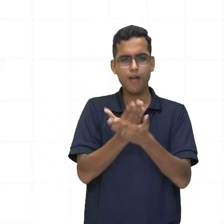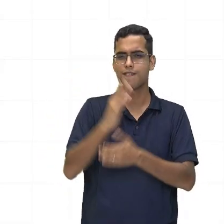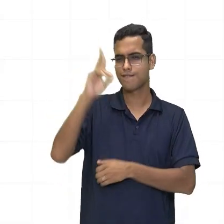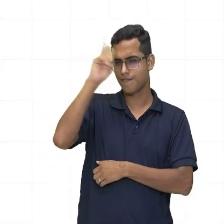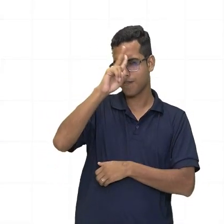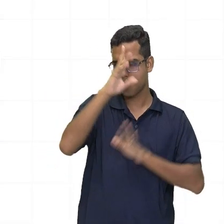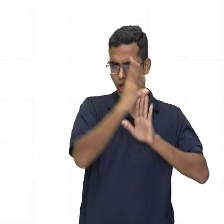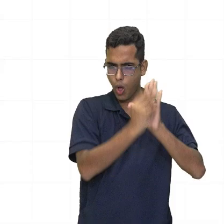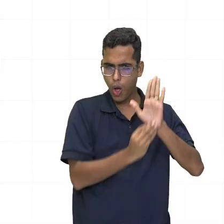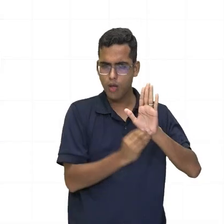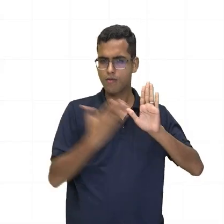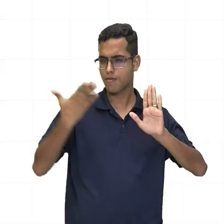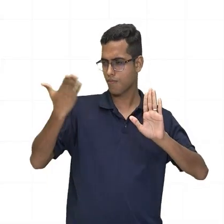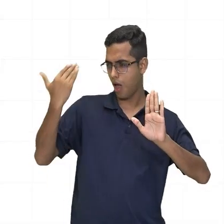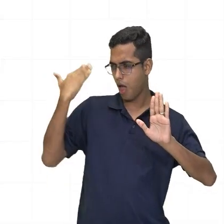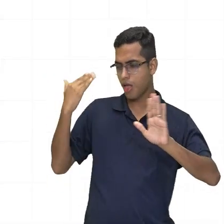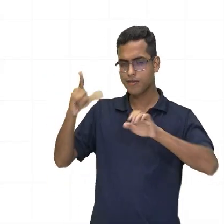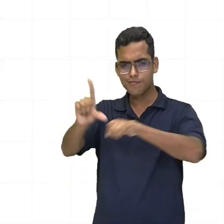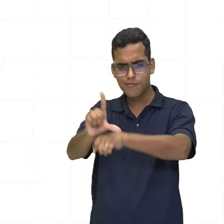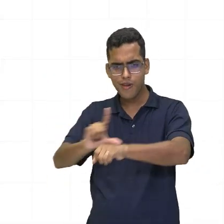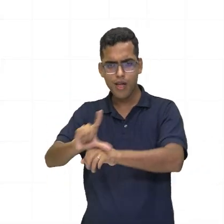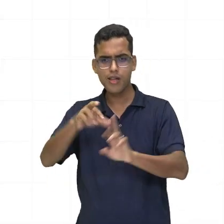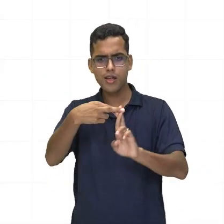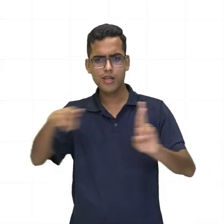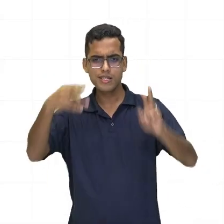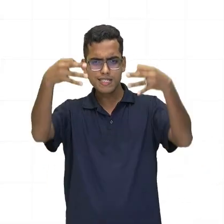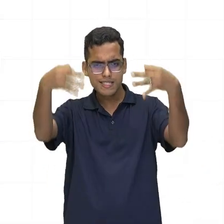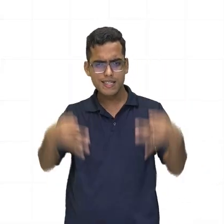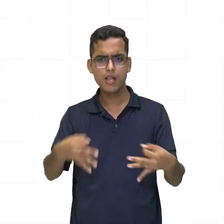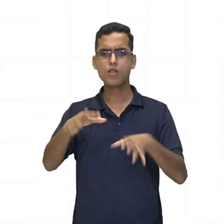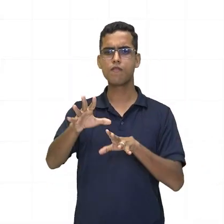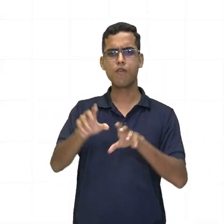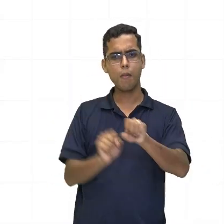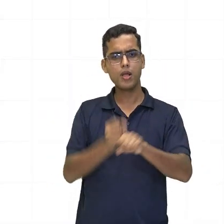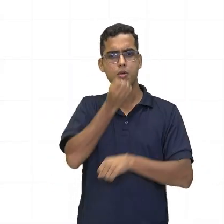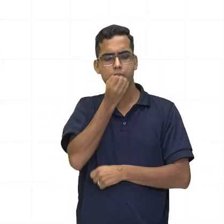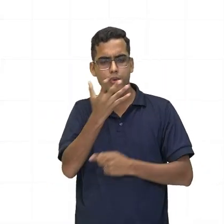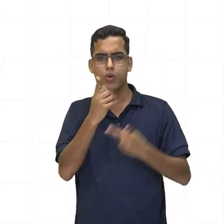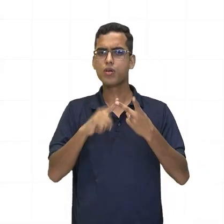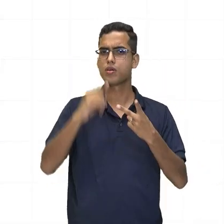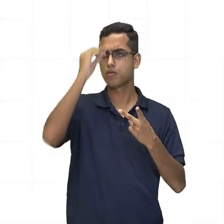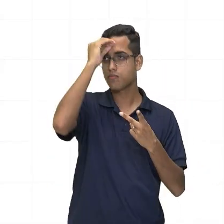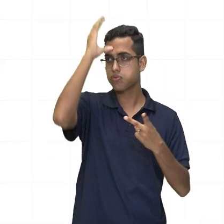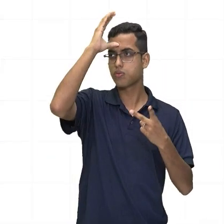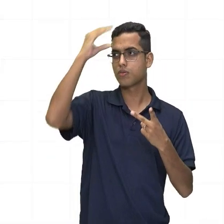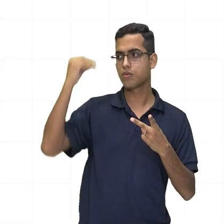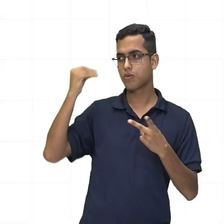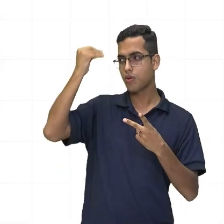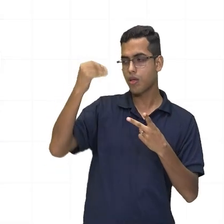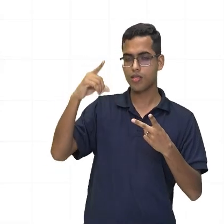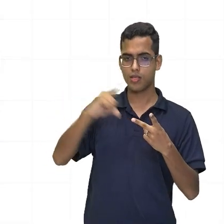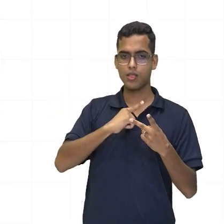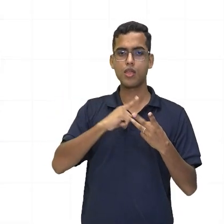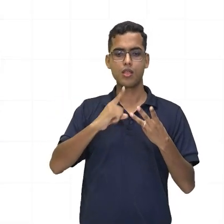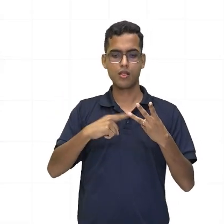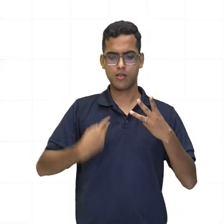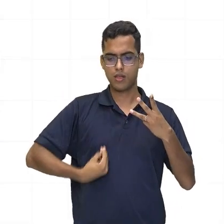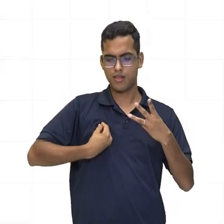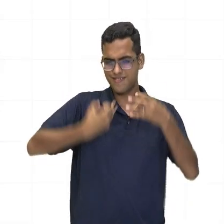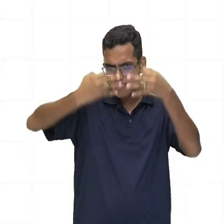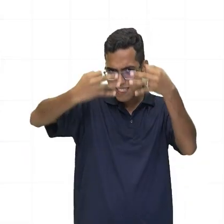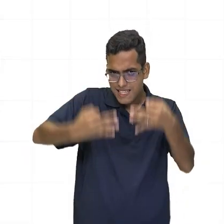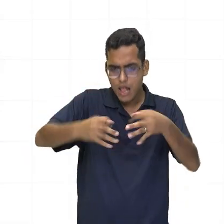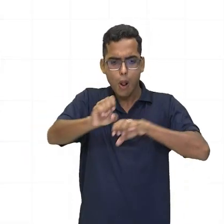né? Um líder religioso bem formado e com a vida coerente com aquilo que ele prega, que ele ensina, se torna um